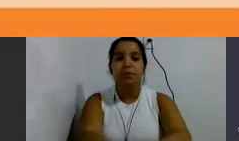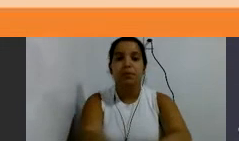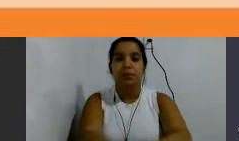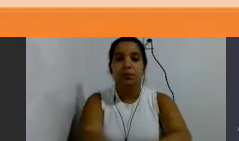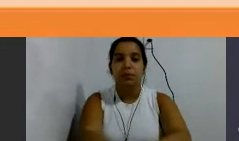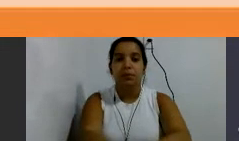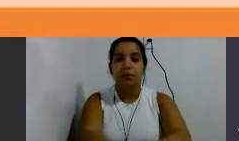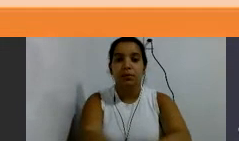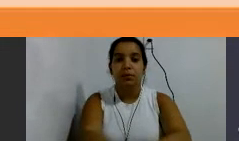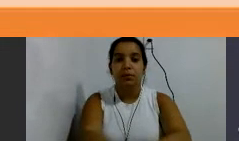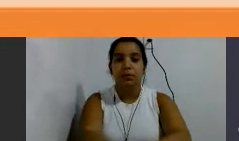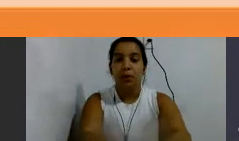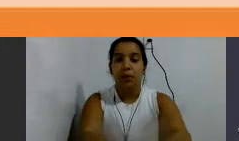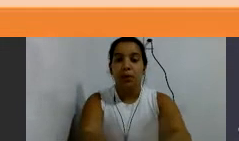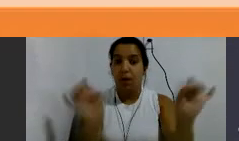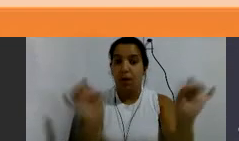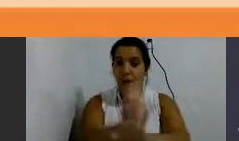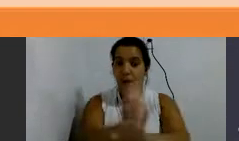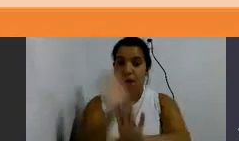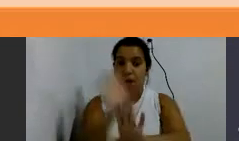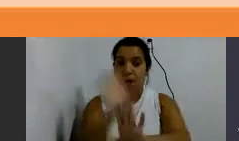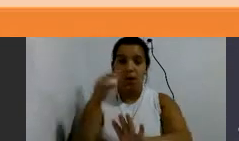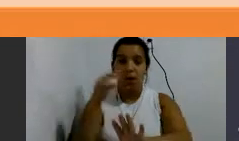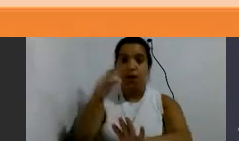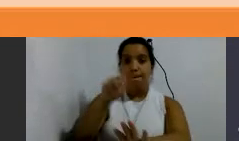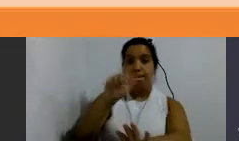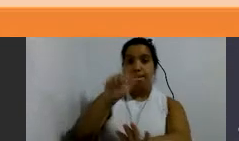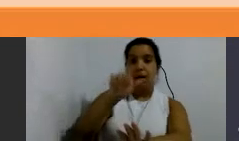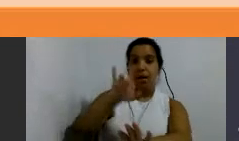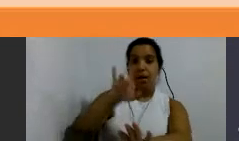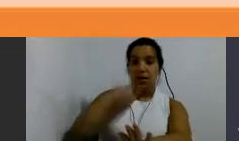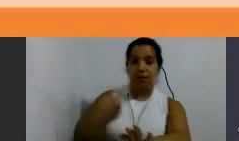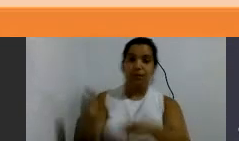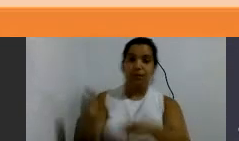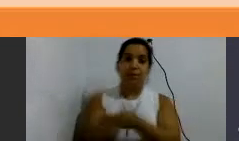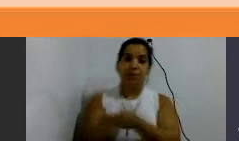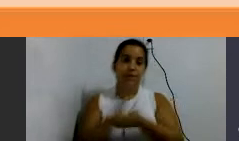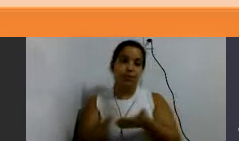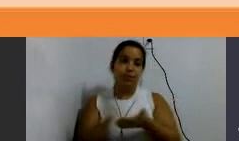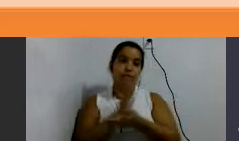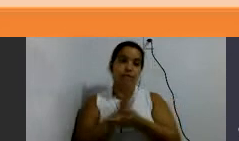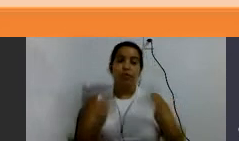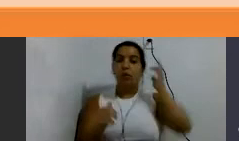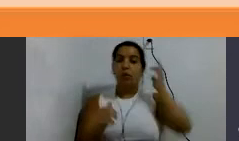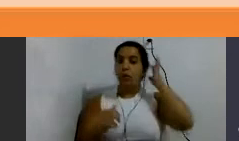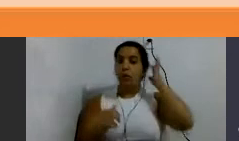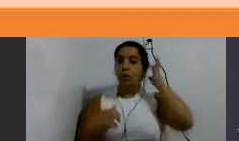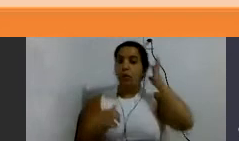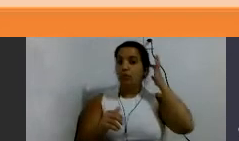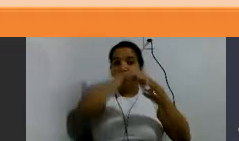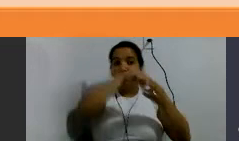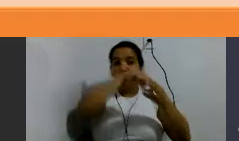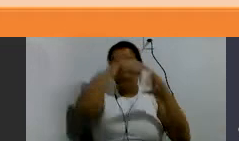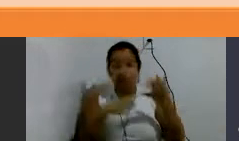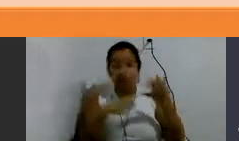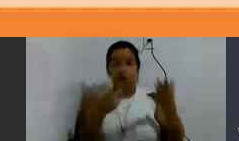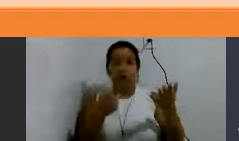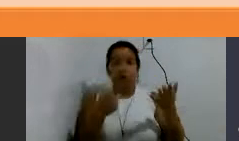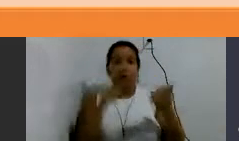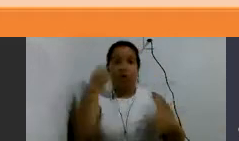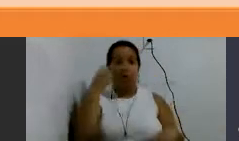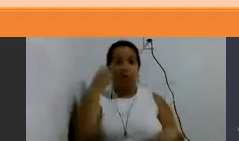Para a gente terminar, malária. Então, a gente tem alguns agentes etiológicos, como Plasmodium falciparum,